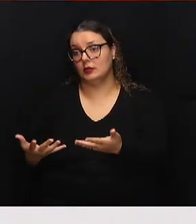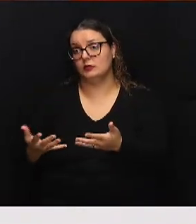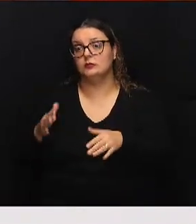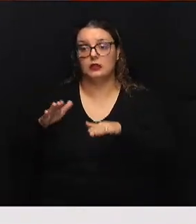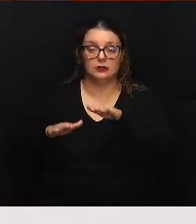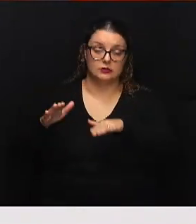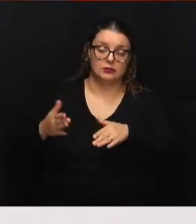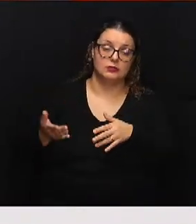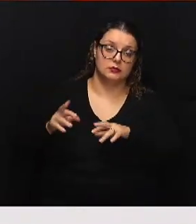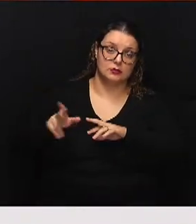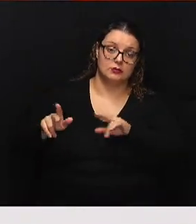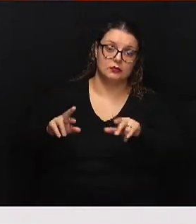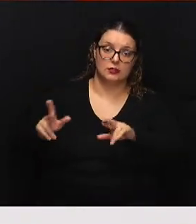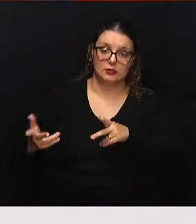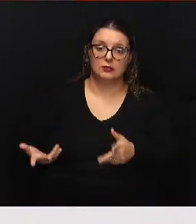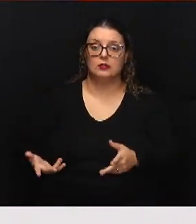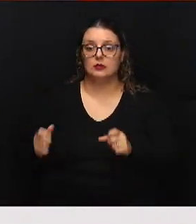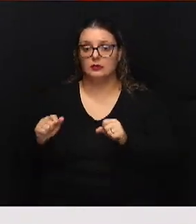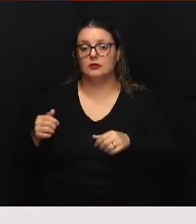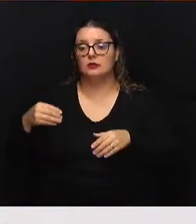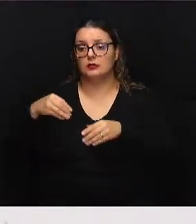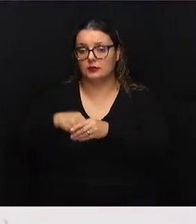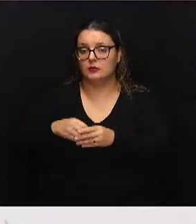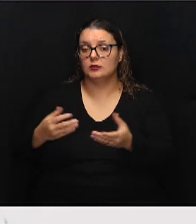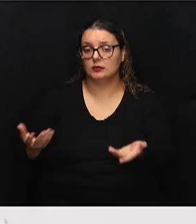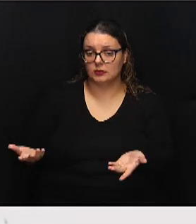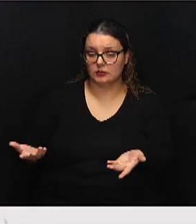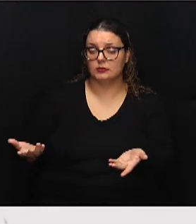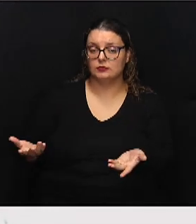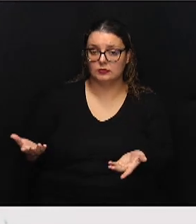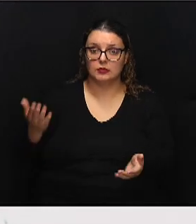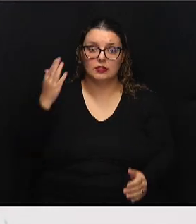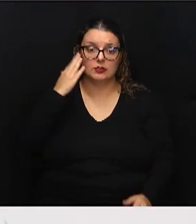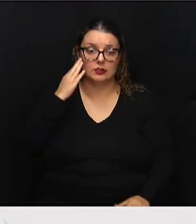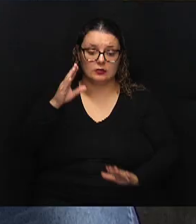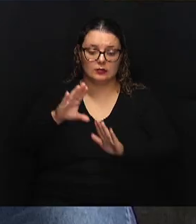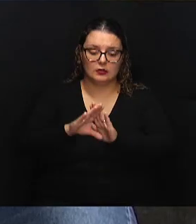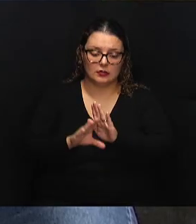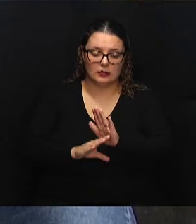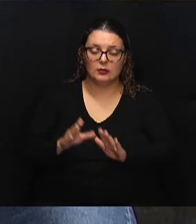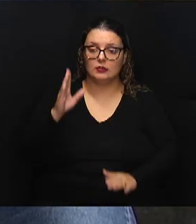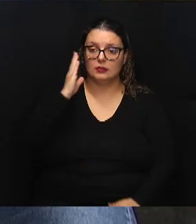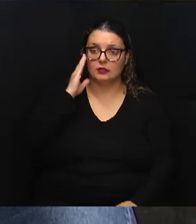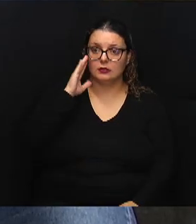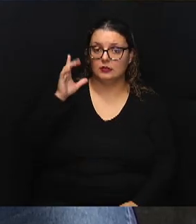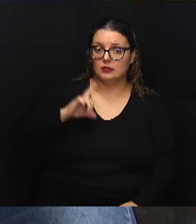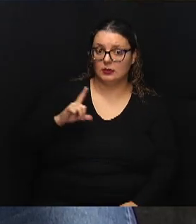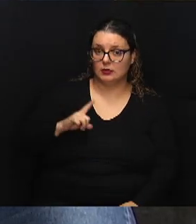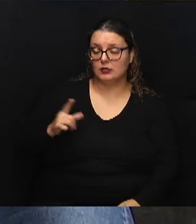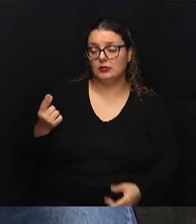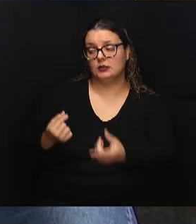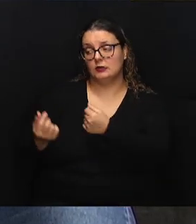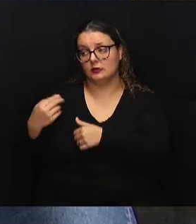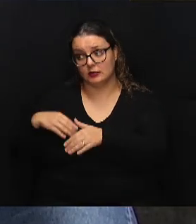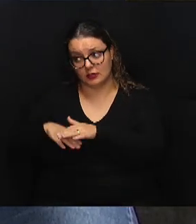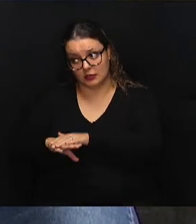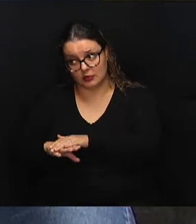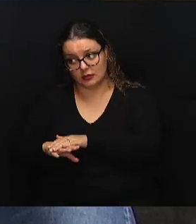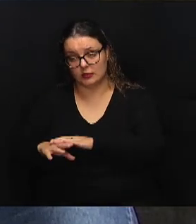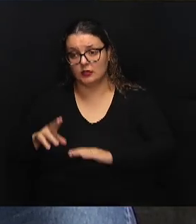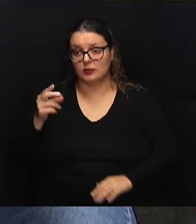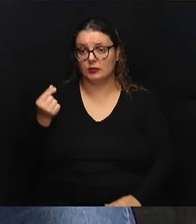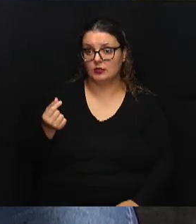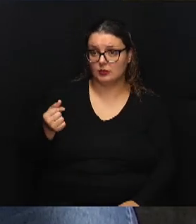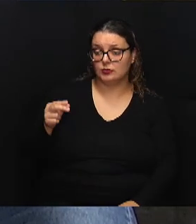vezes adversas, que devem entrar lá e sabendo programar, sabendo ter essa reserva de emergência, a gente